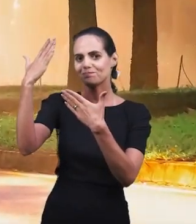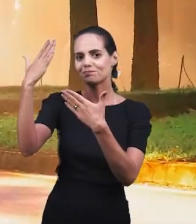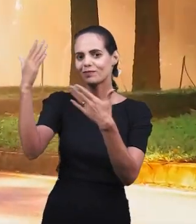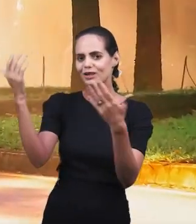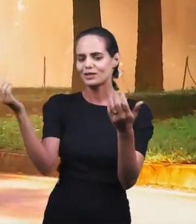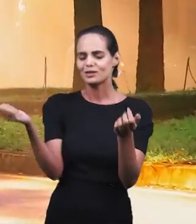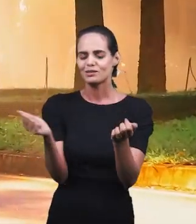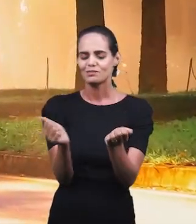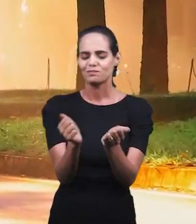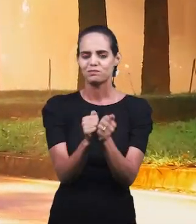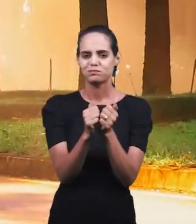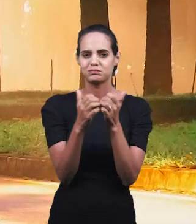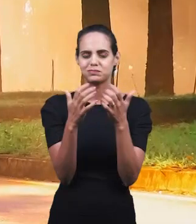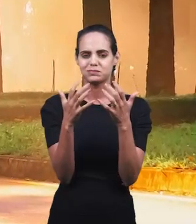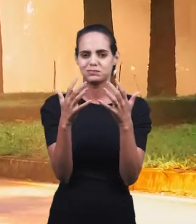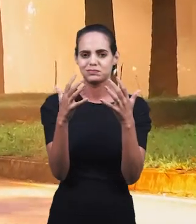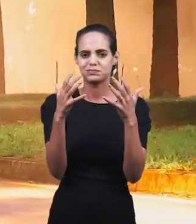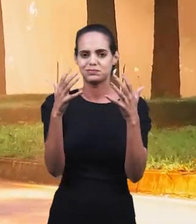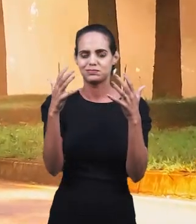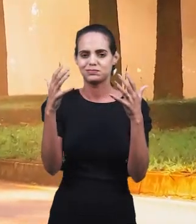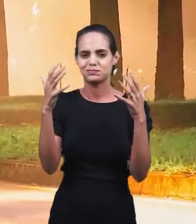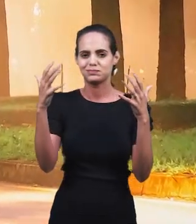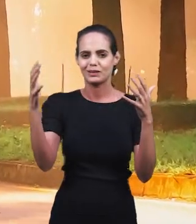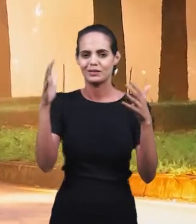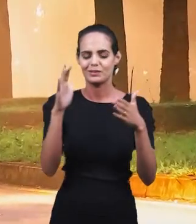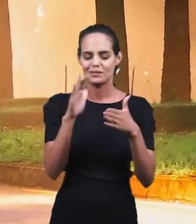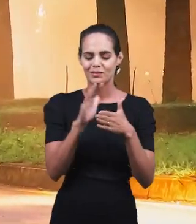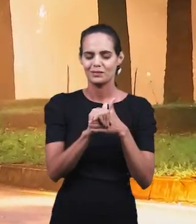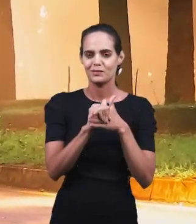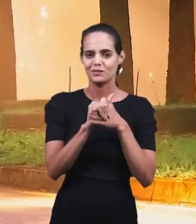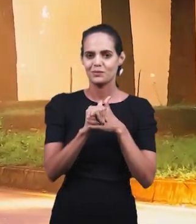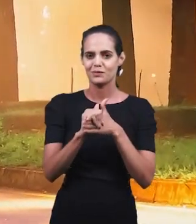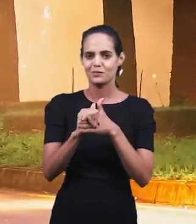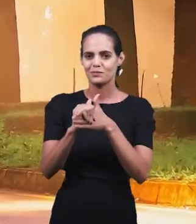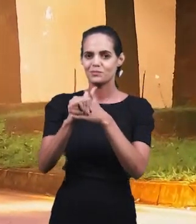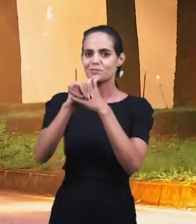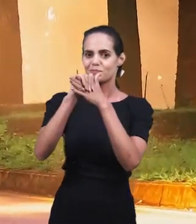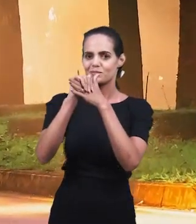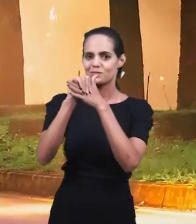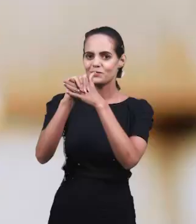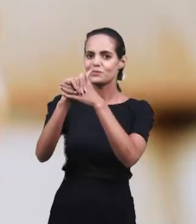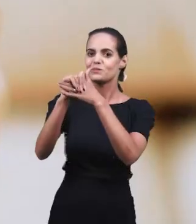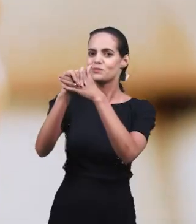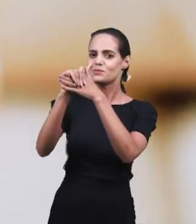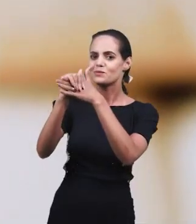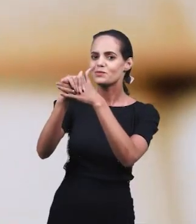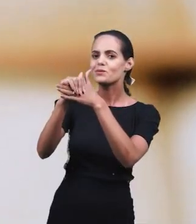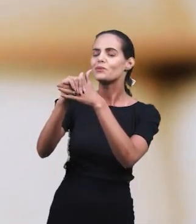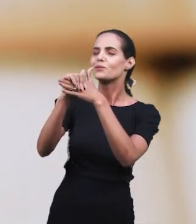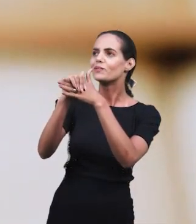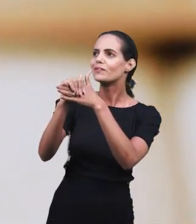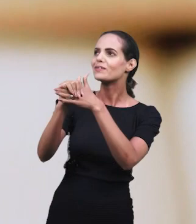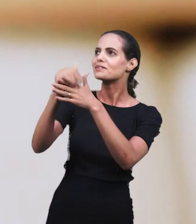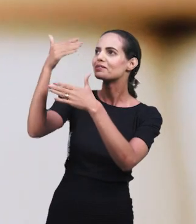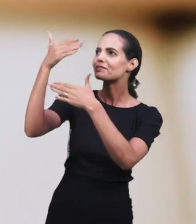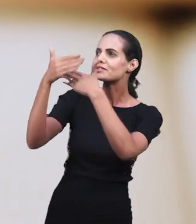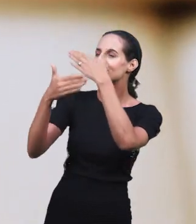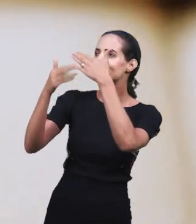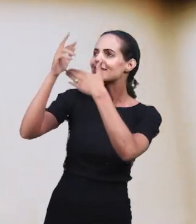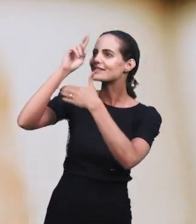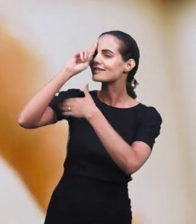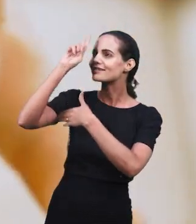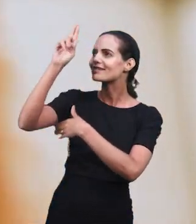sua glória nos conduz a andar na sua luz. A Jesus